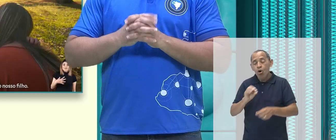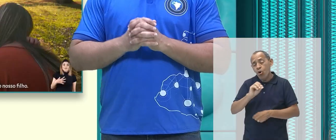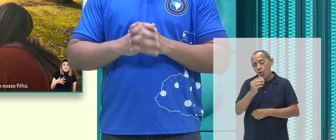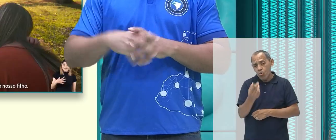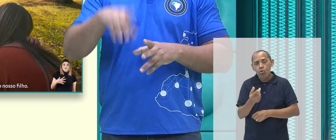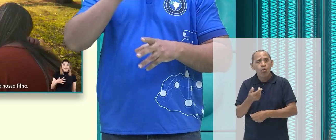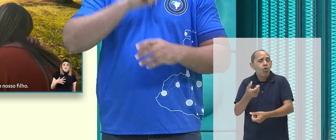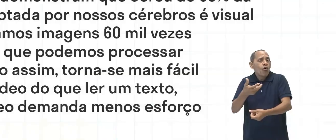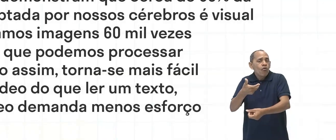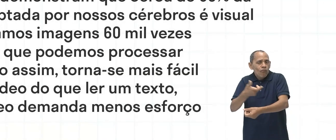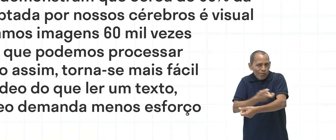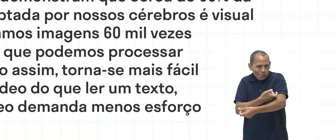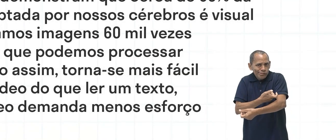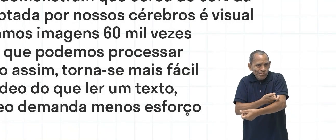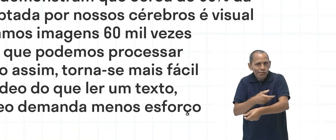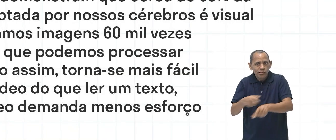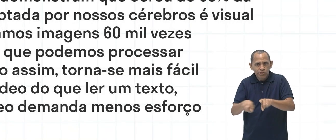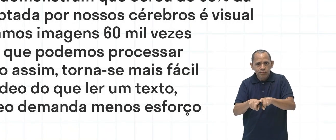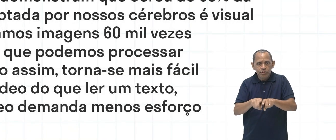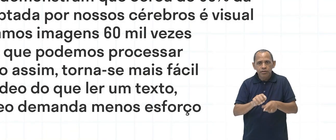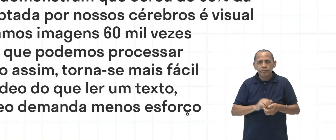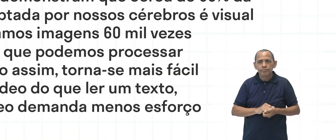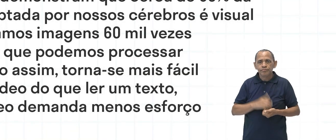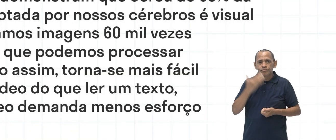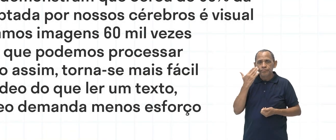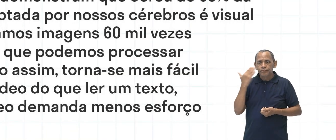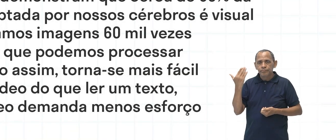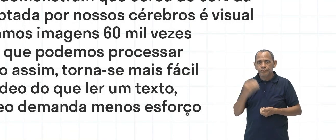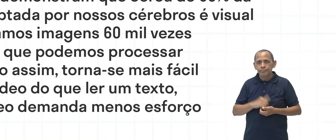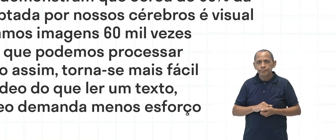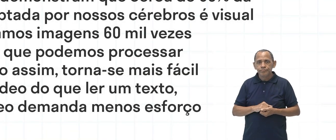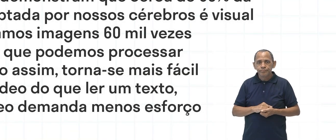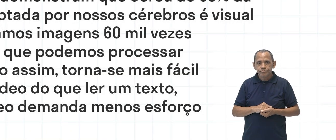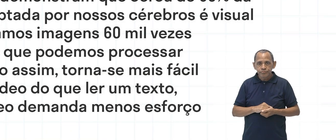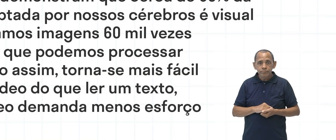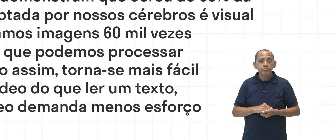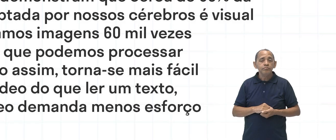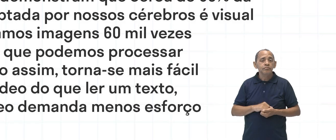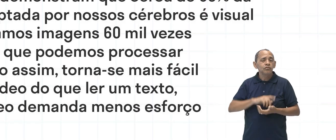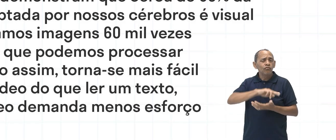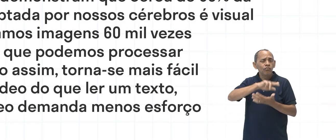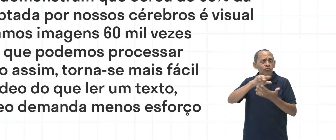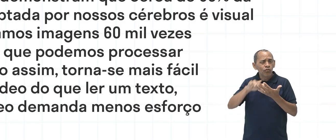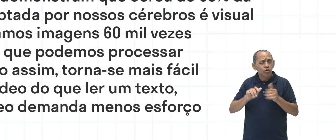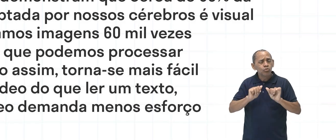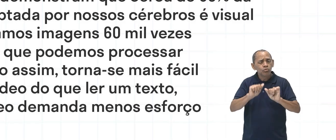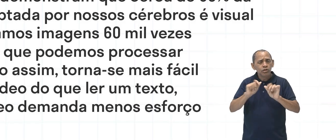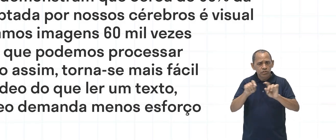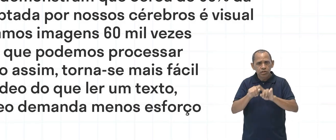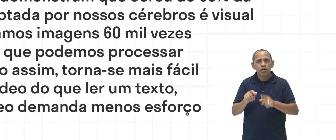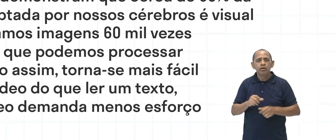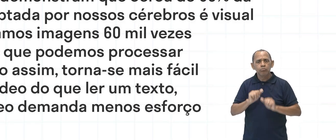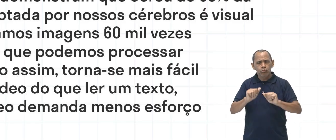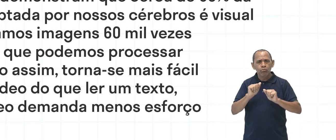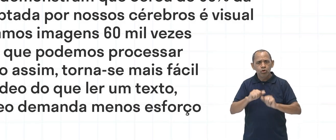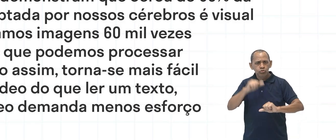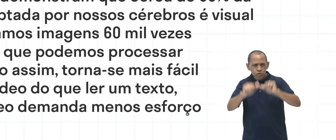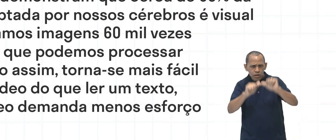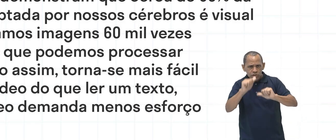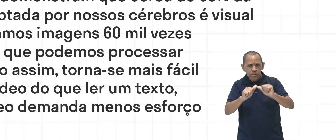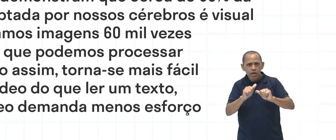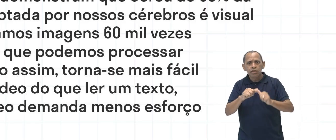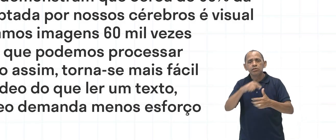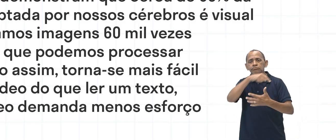outras que são produzidas. Vamos ao nosso texto. Olha só, há inúmeras possibilidades que podem ser levantadas, entre